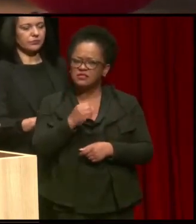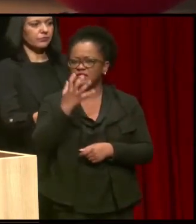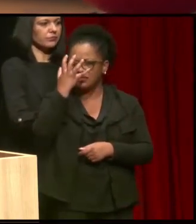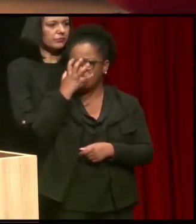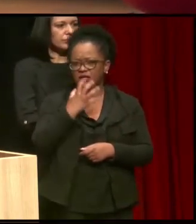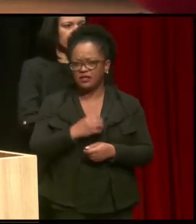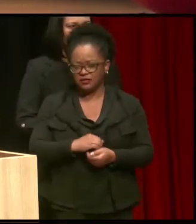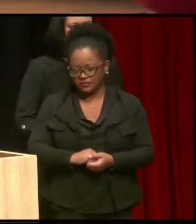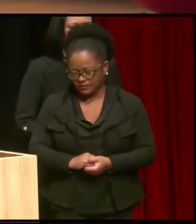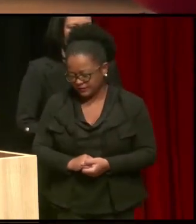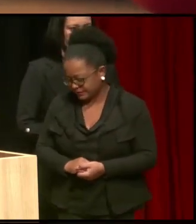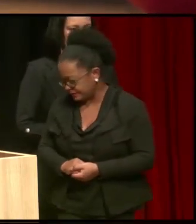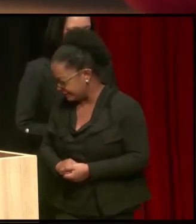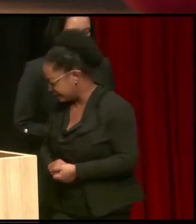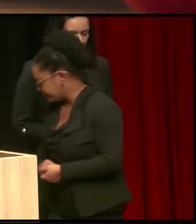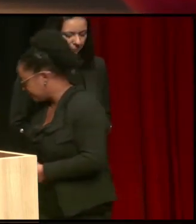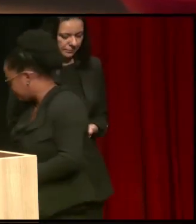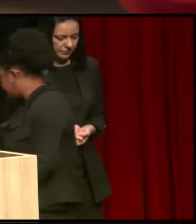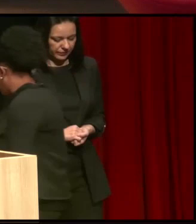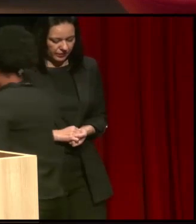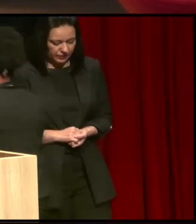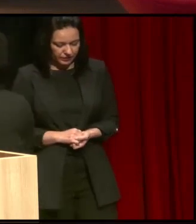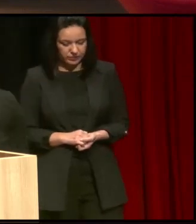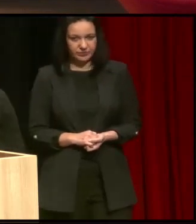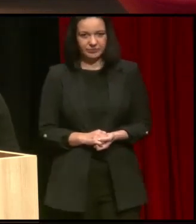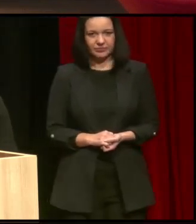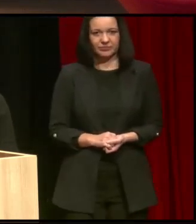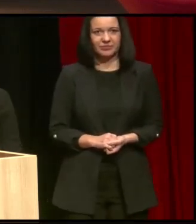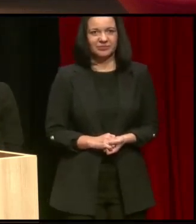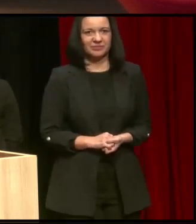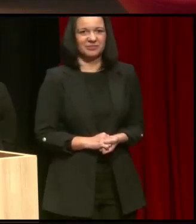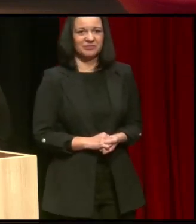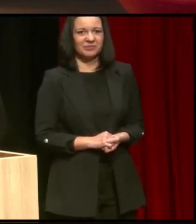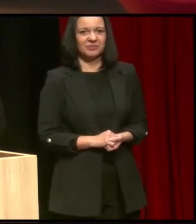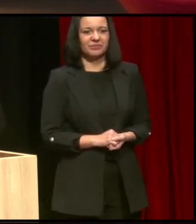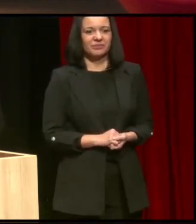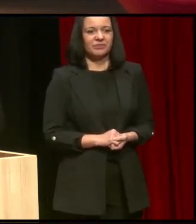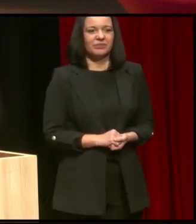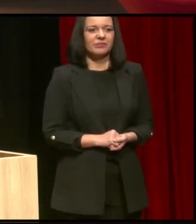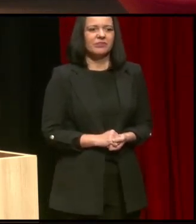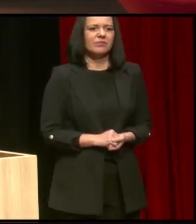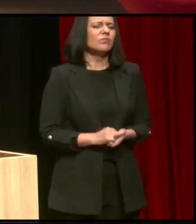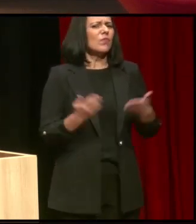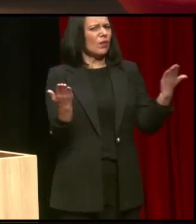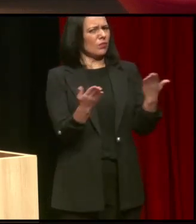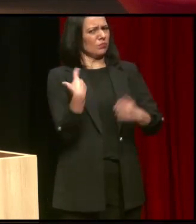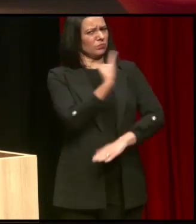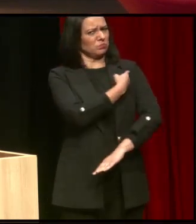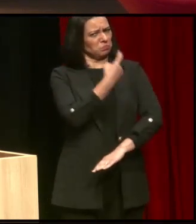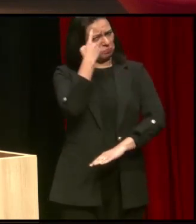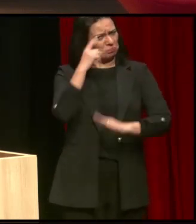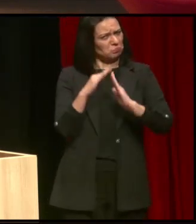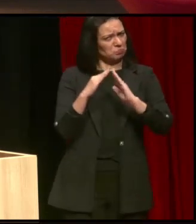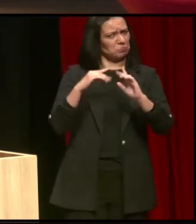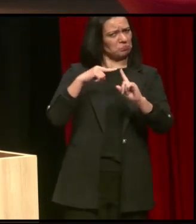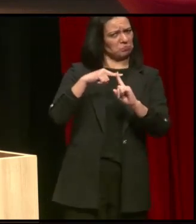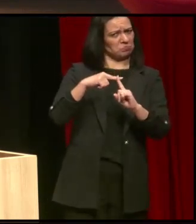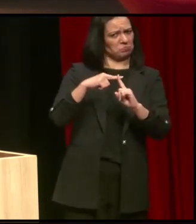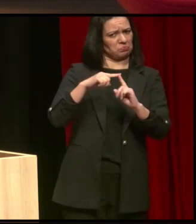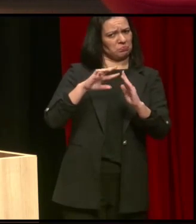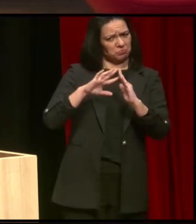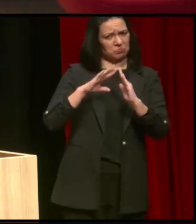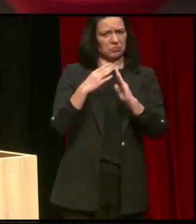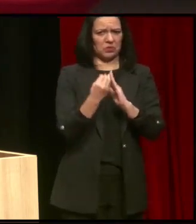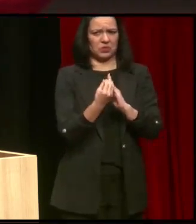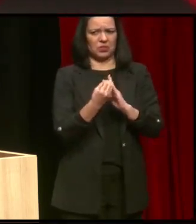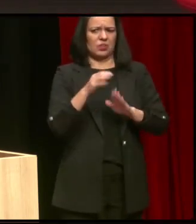todos. Né? Então as pessoas ficam decepcionadas. Puxa, na igreja, gente? Tá certo que no ônibus o pessoal